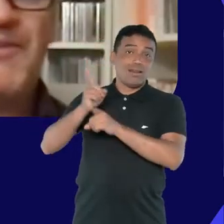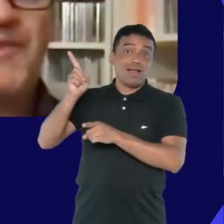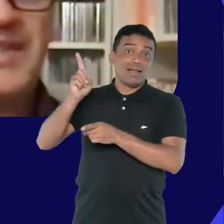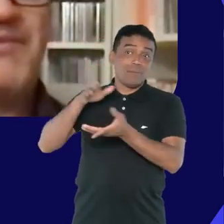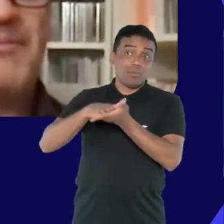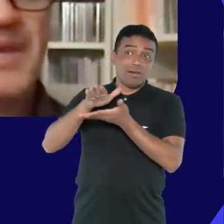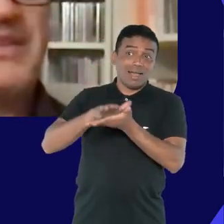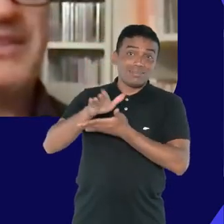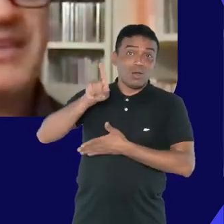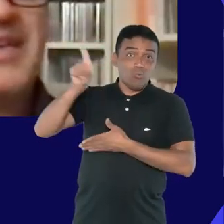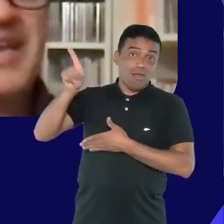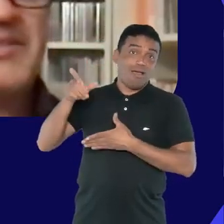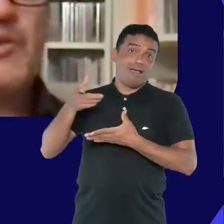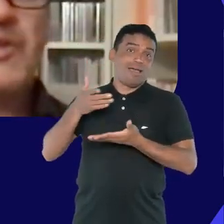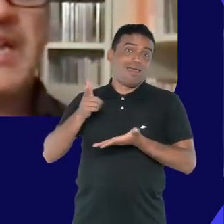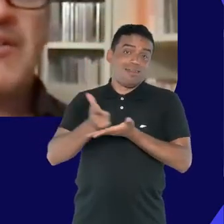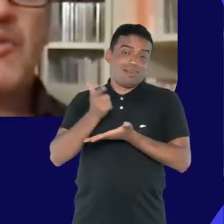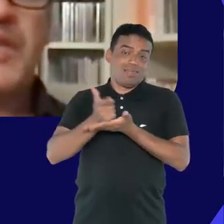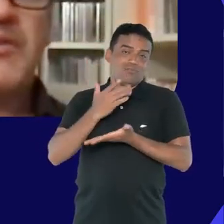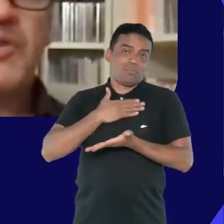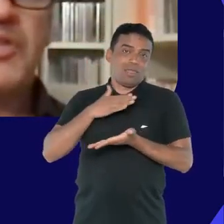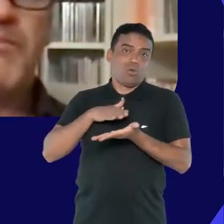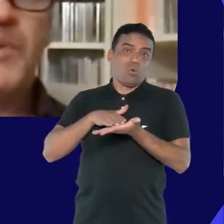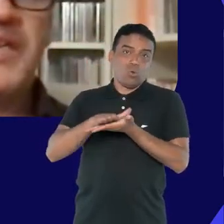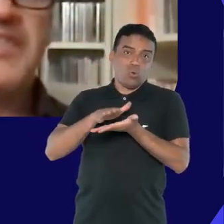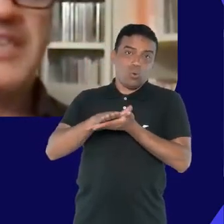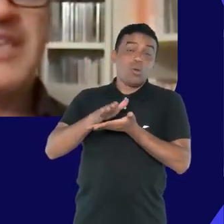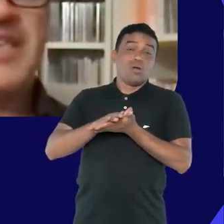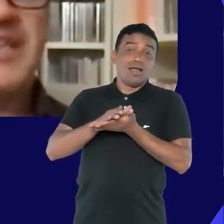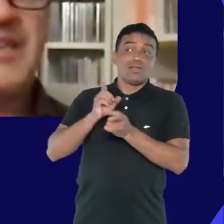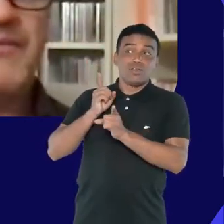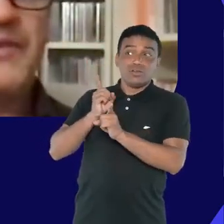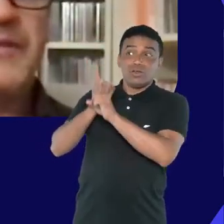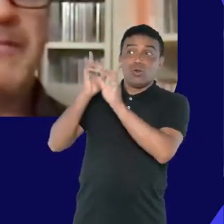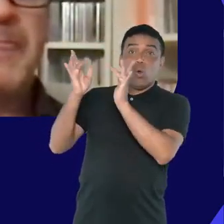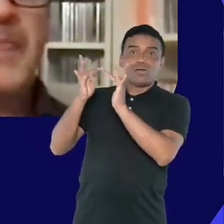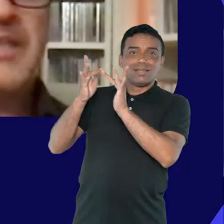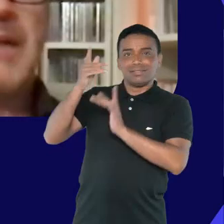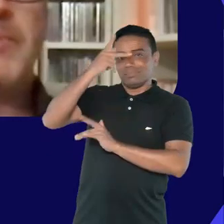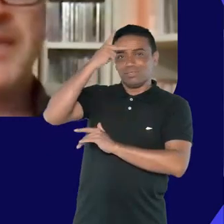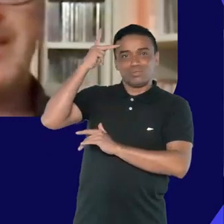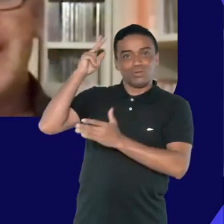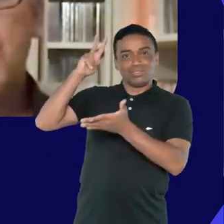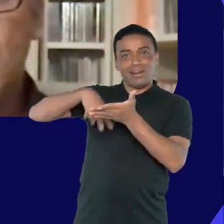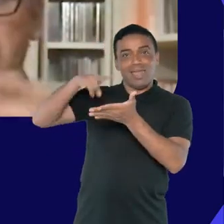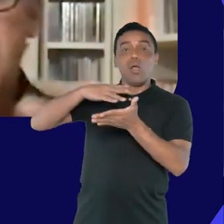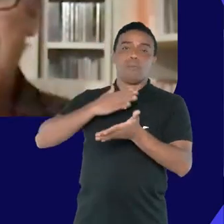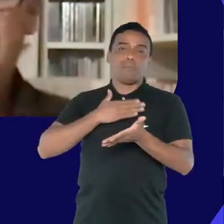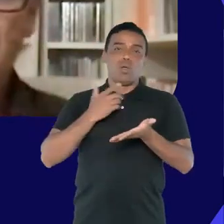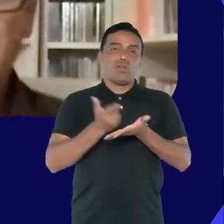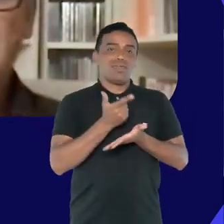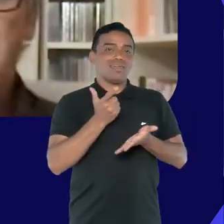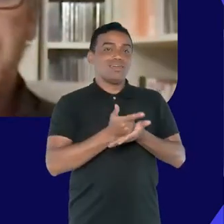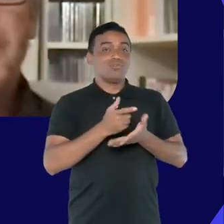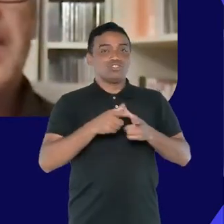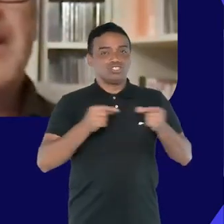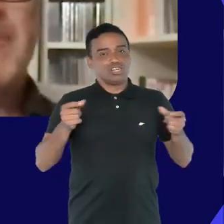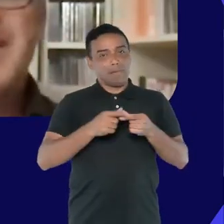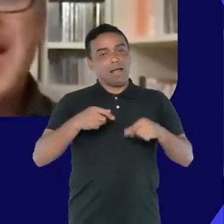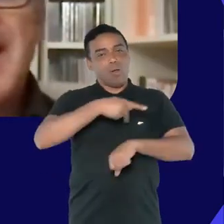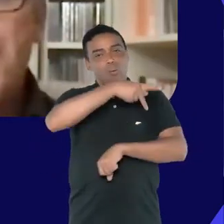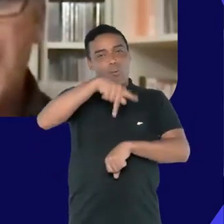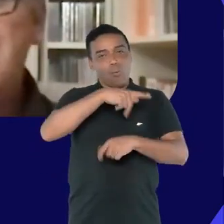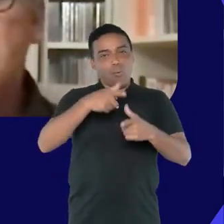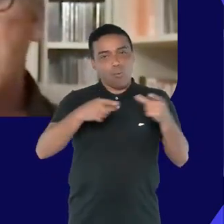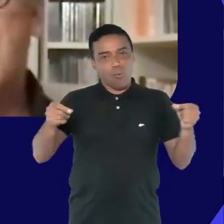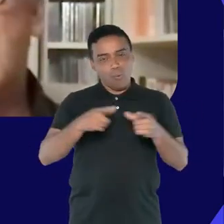então tive efetivamente esse contacto com leitores japoneses, até já apresentei 2 livros no Japão,